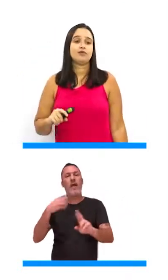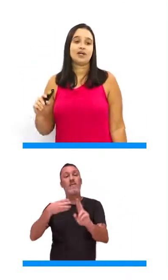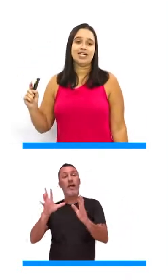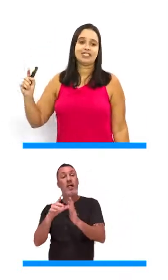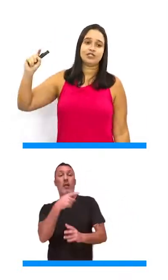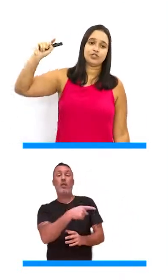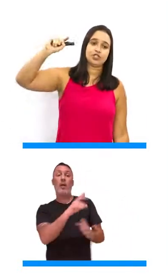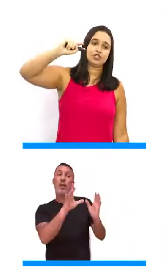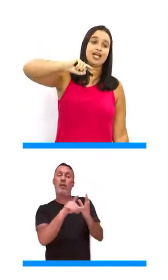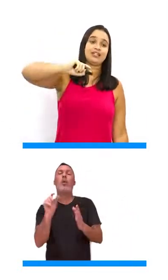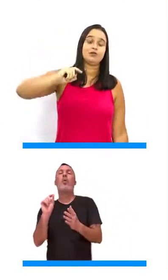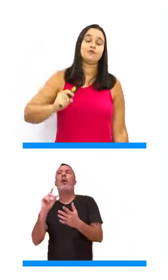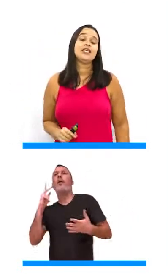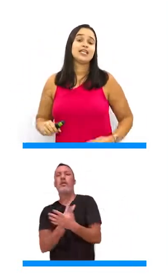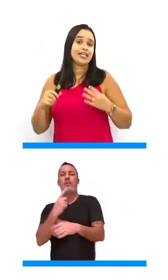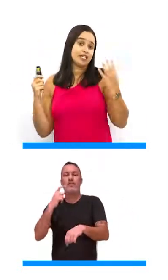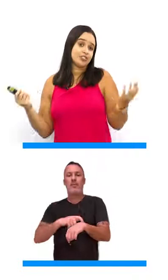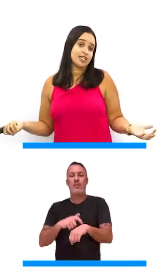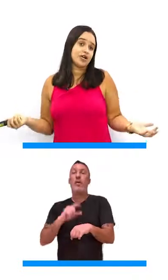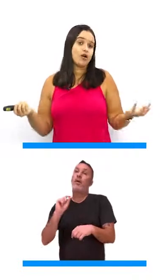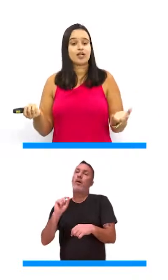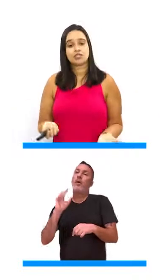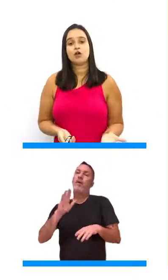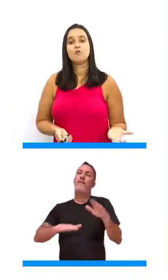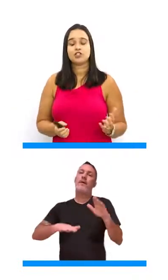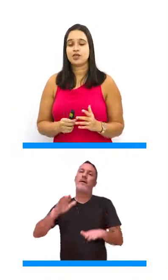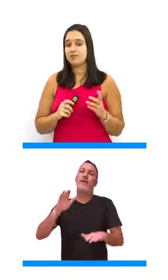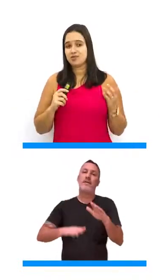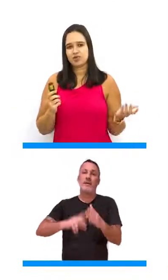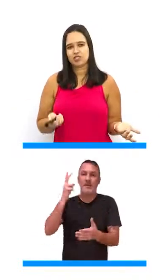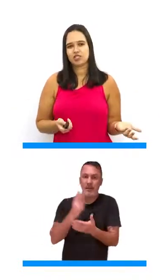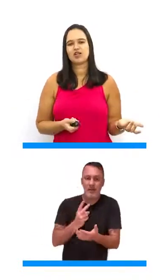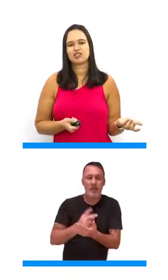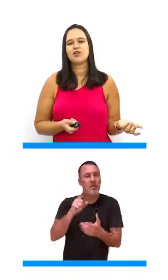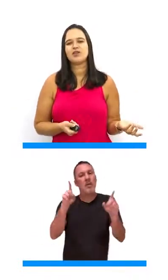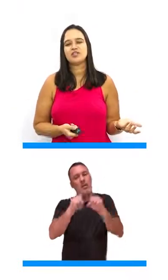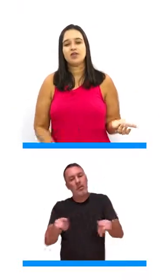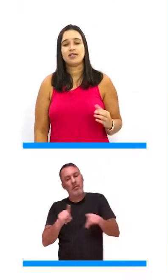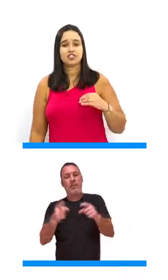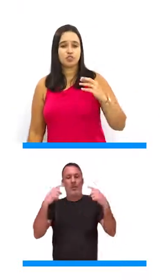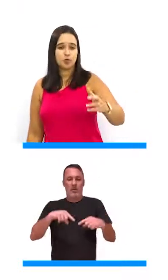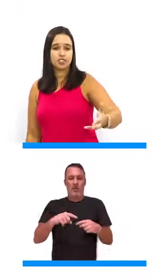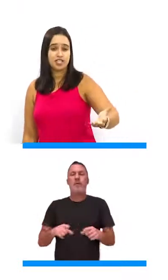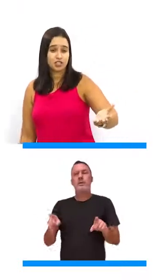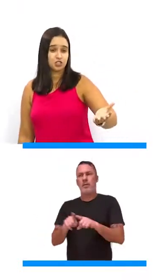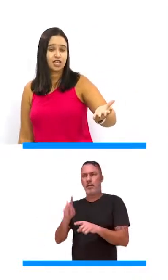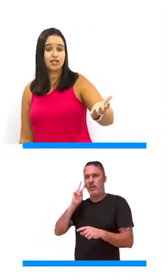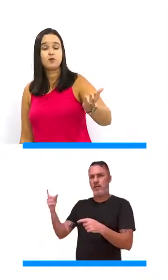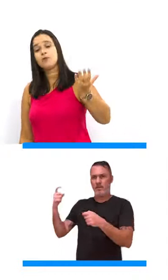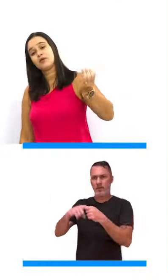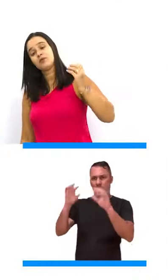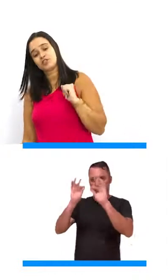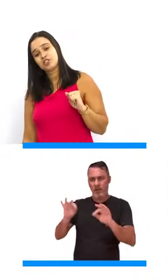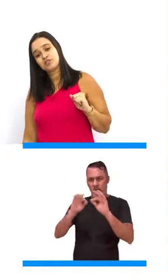ladrão, é uma característica de ladrão, que quer dizer ocasionalmente, é a mesma coisa que ocasionalmente. Mas a gente pode dizer que a gente tem